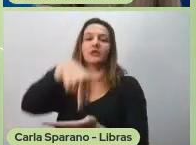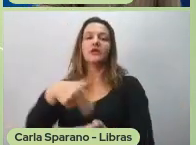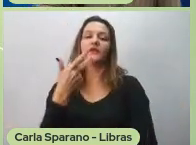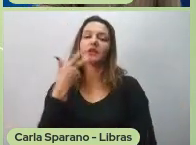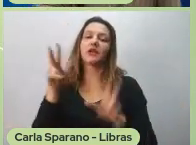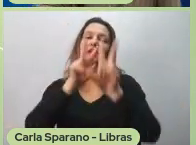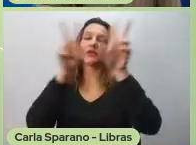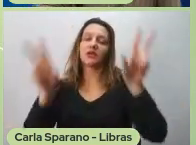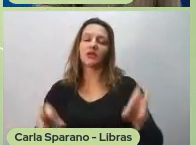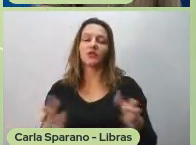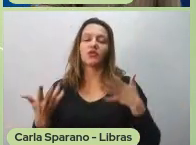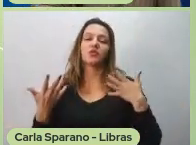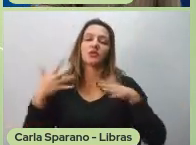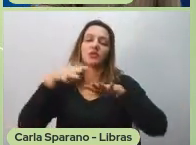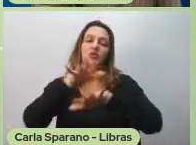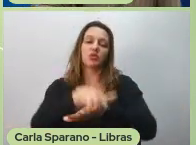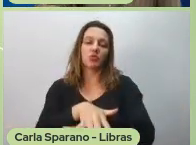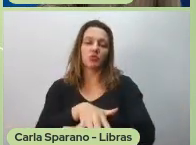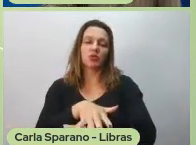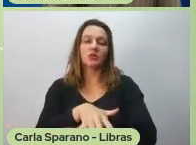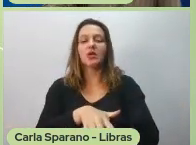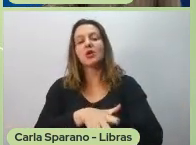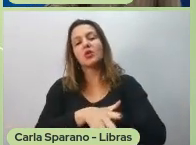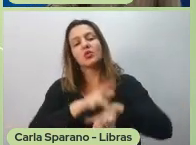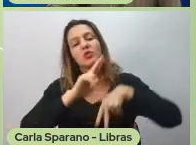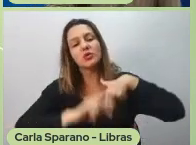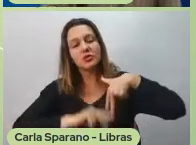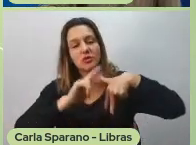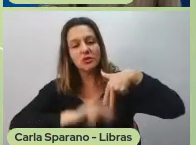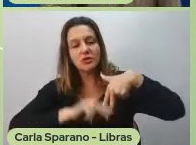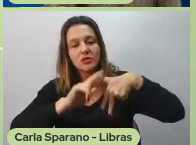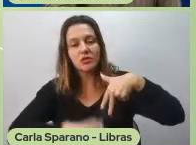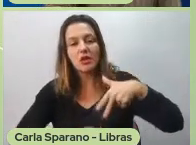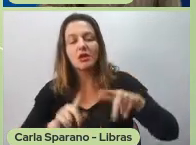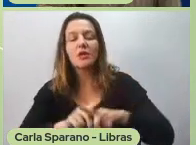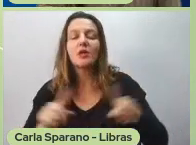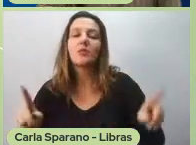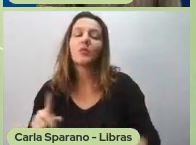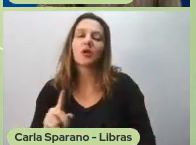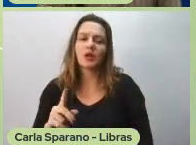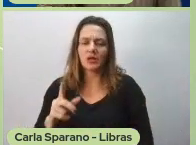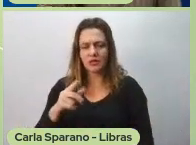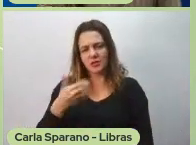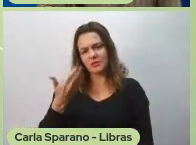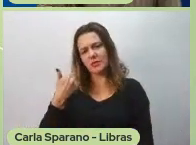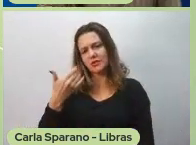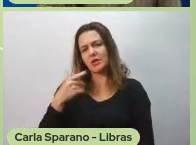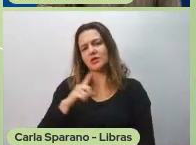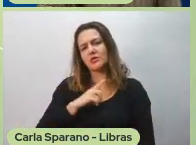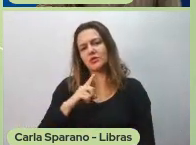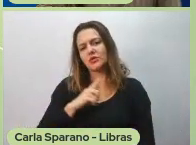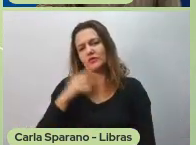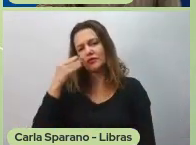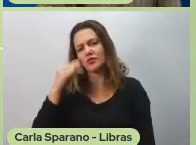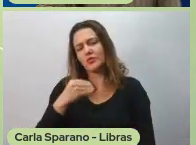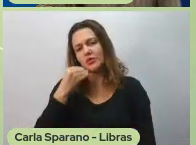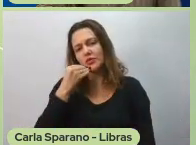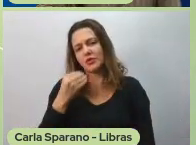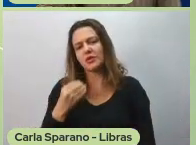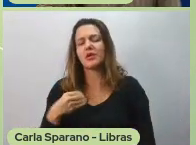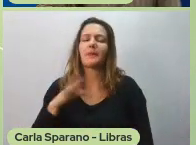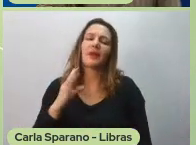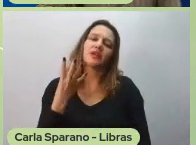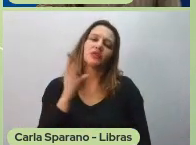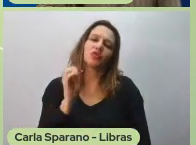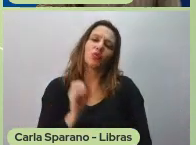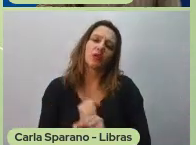de gênero. Mas eu tive a oportunidade, há mais de 40 anos atrás, na primeira empresa que eu